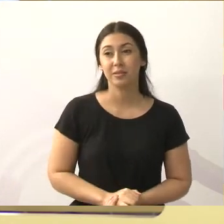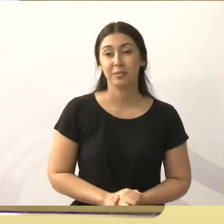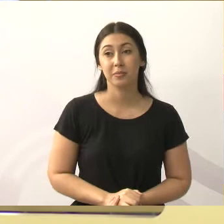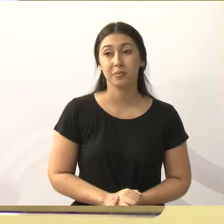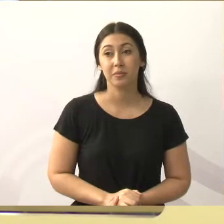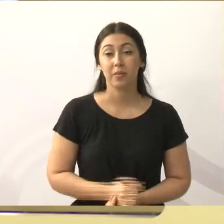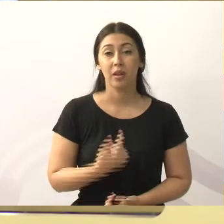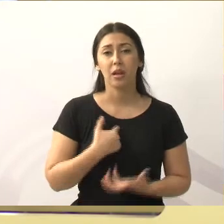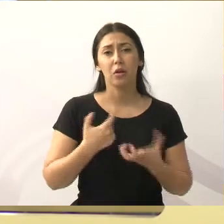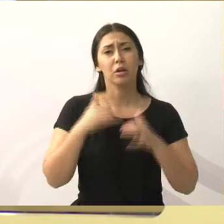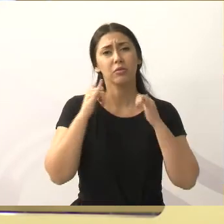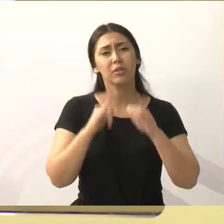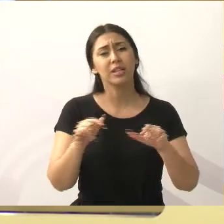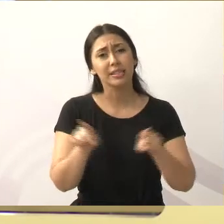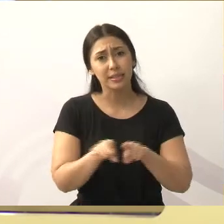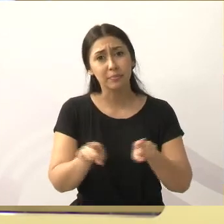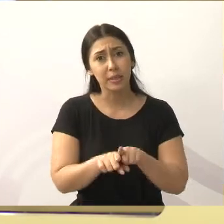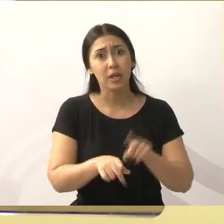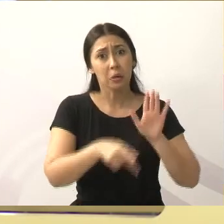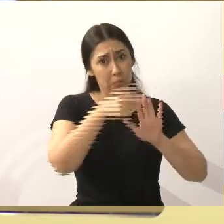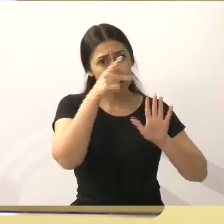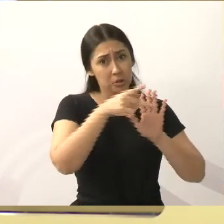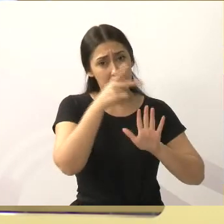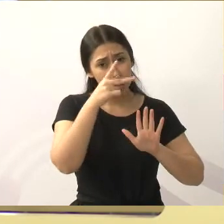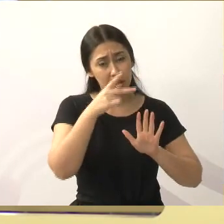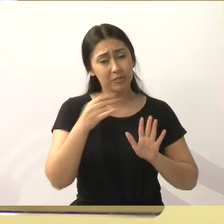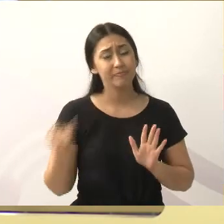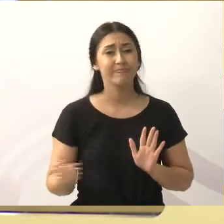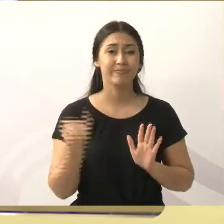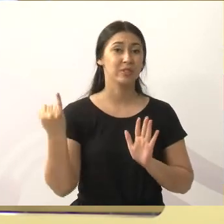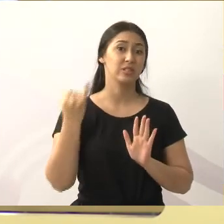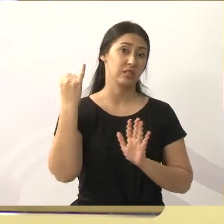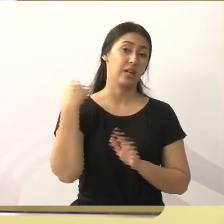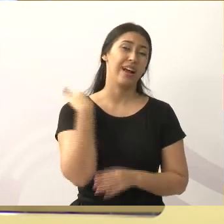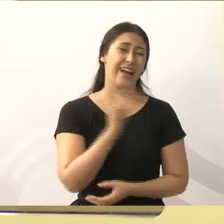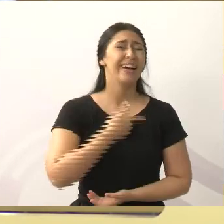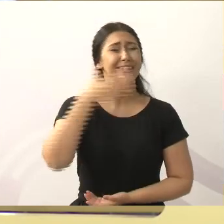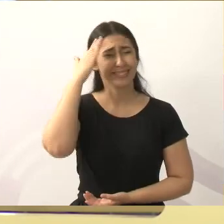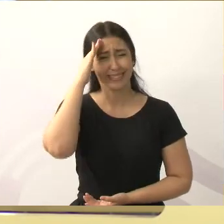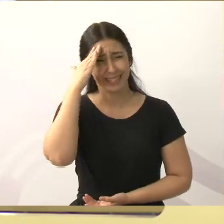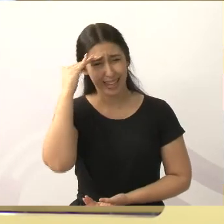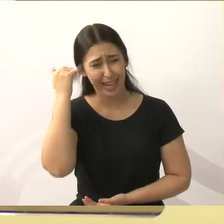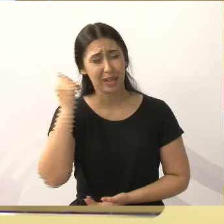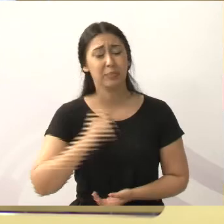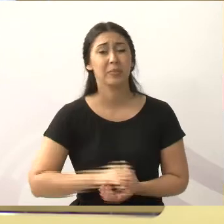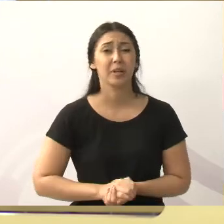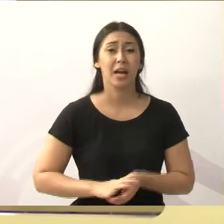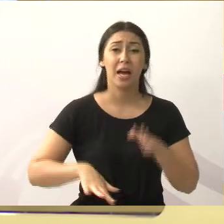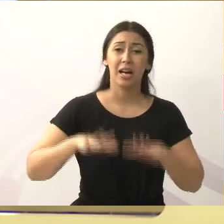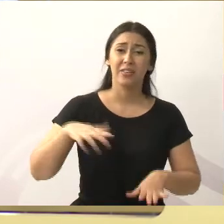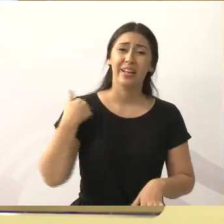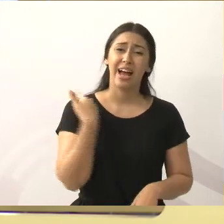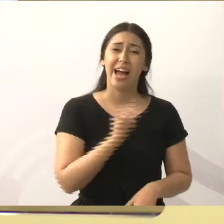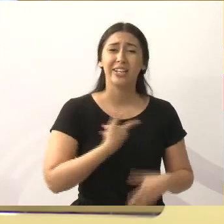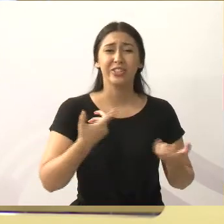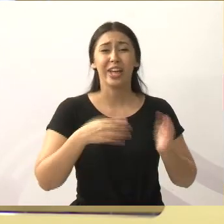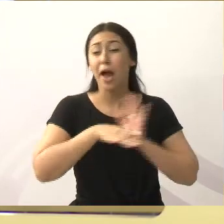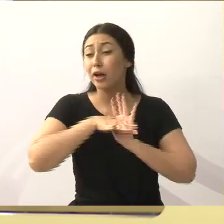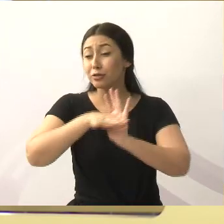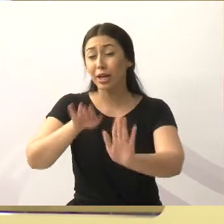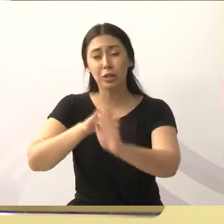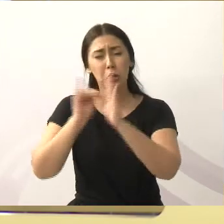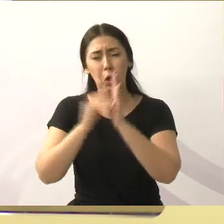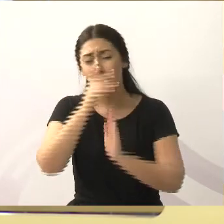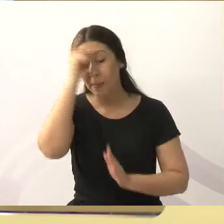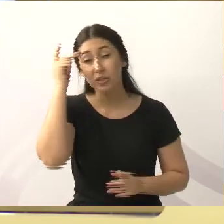E dizer ao mesmo tempo que esses são projetos importantes. A gente sabe que muitas vezes a gente queria contemplar todo mundo, mas